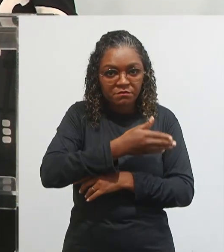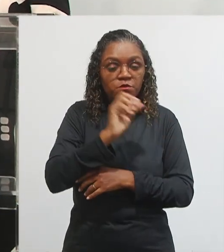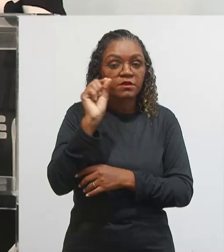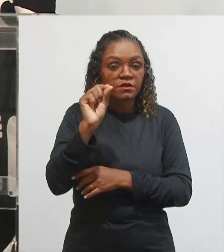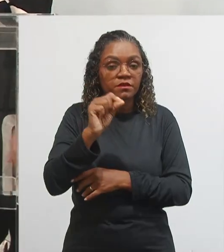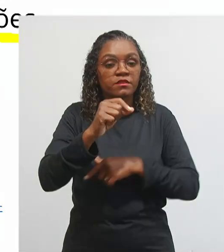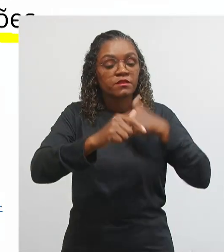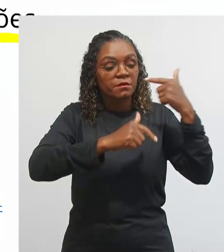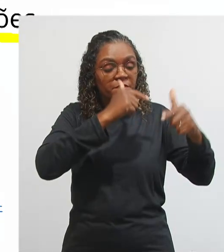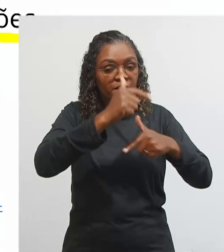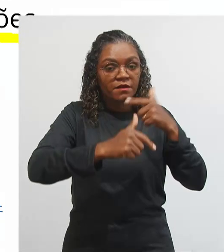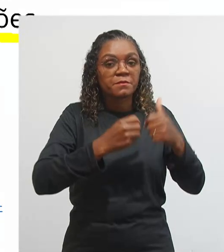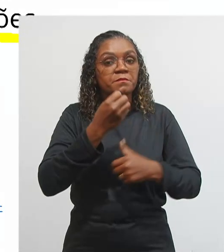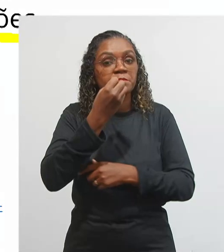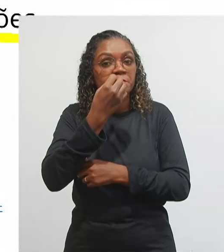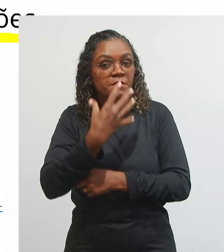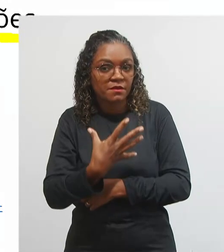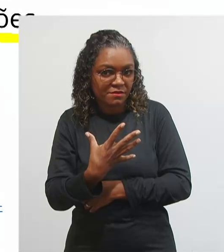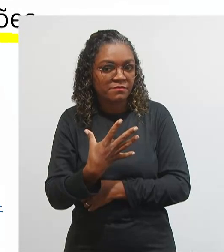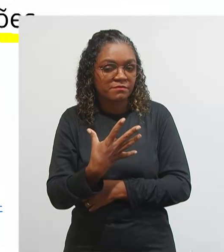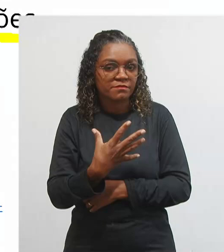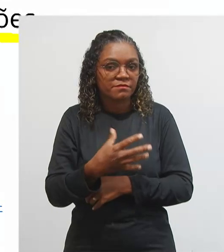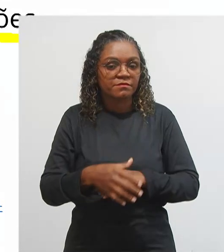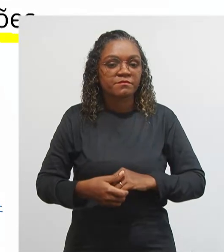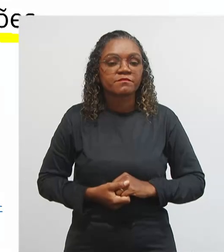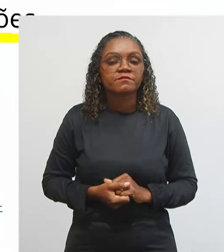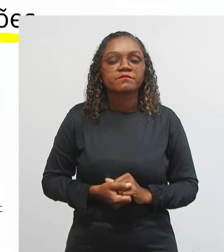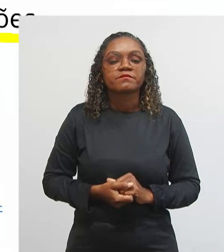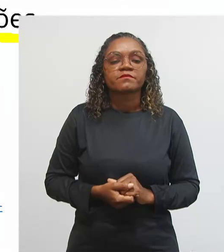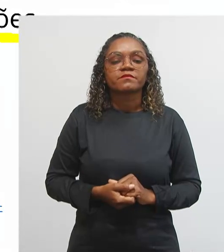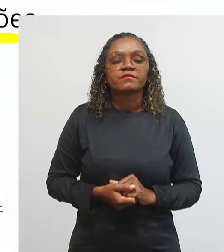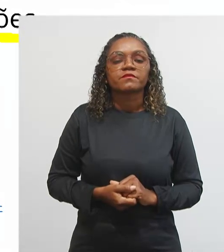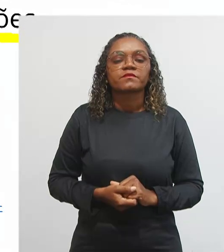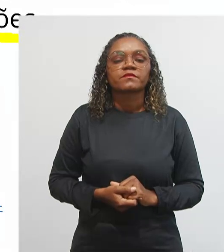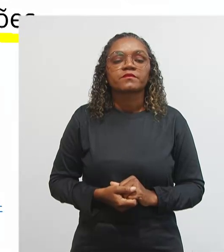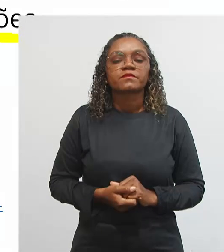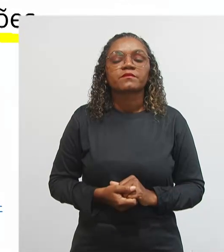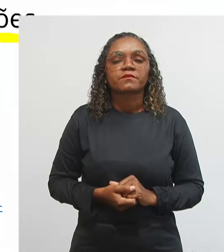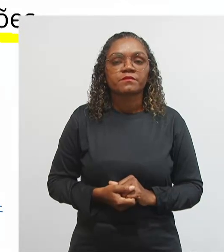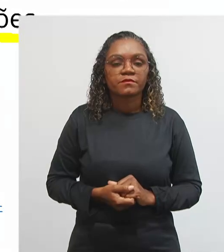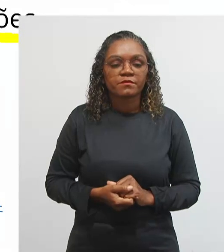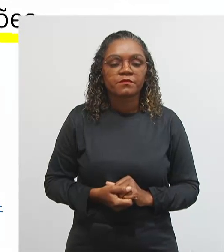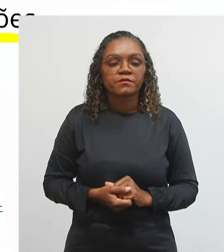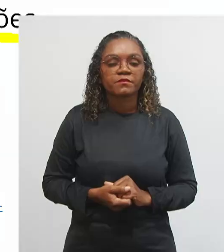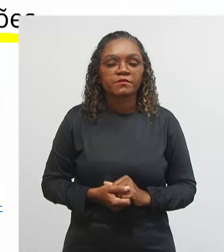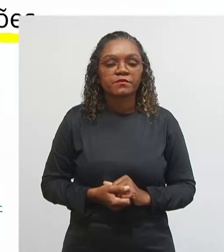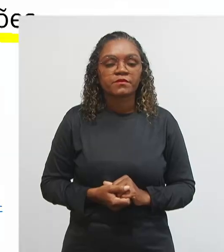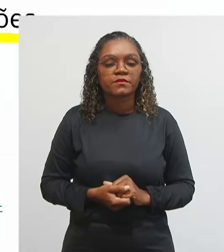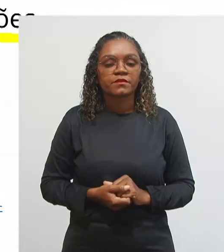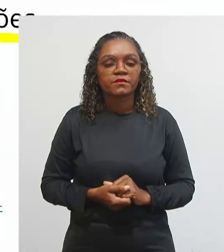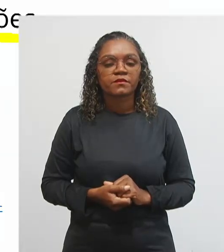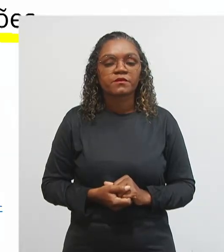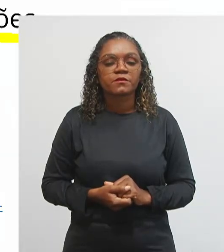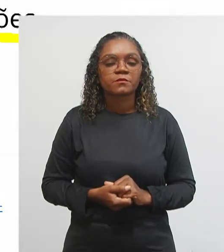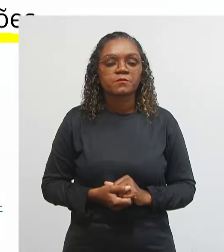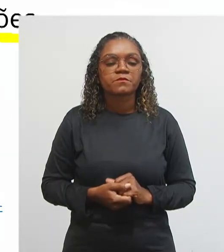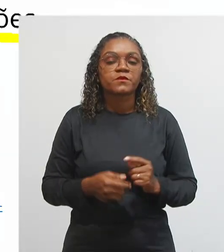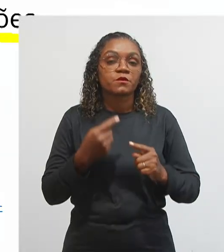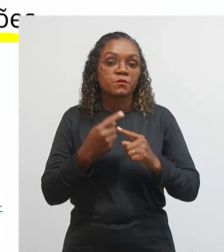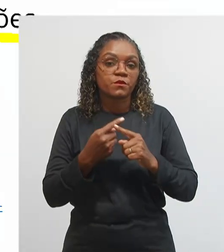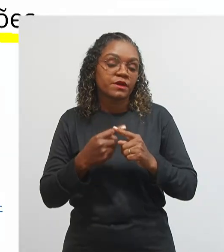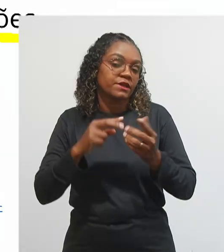serviço também seja bem prestado e seja bem visto, né? É a forma,